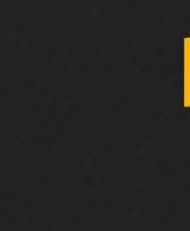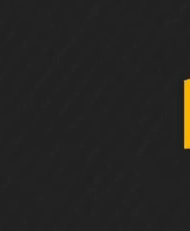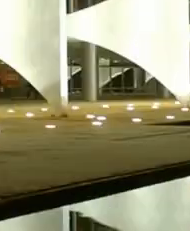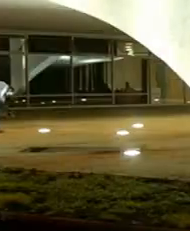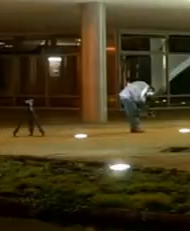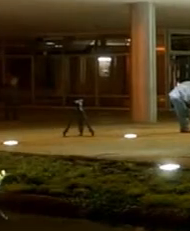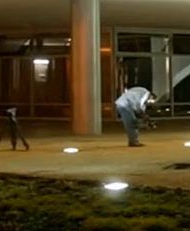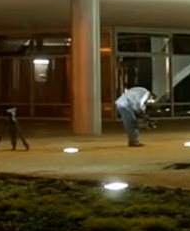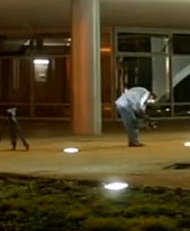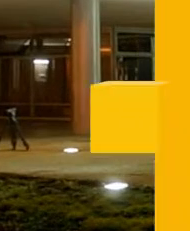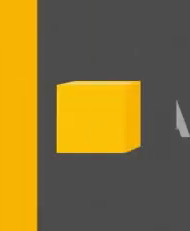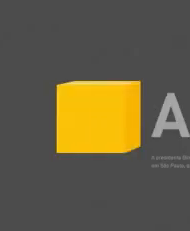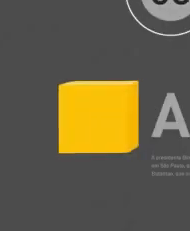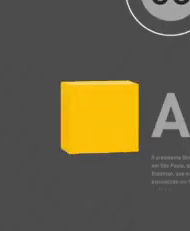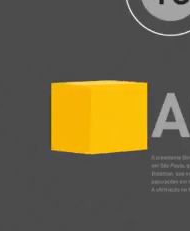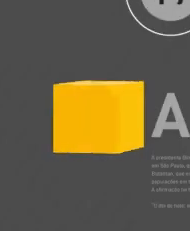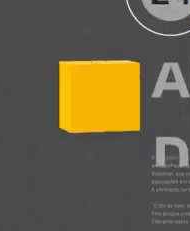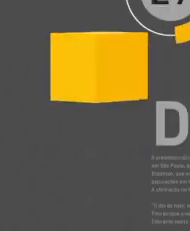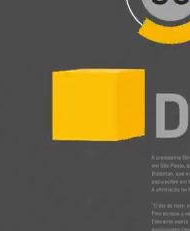ae